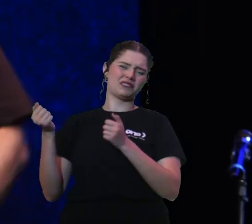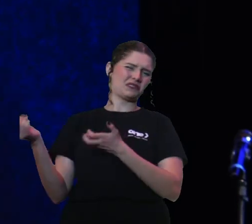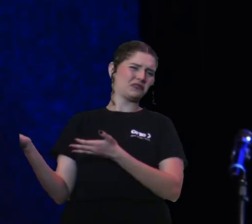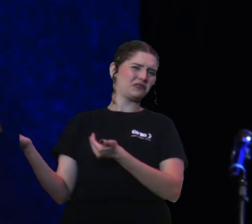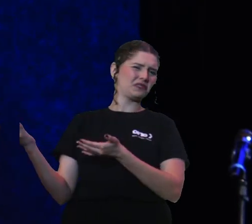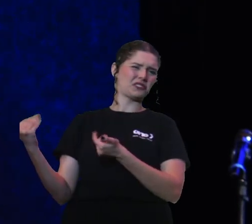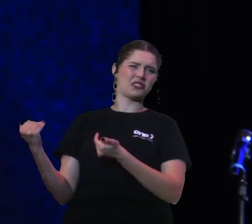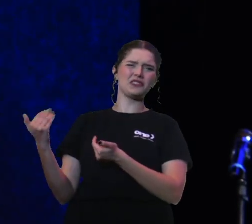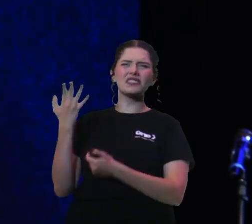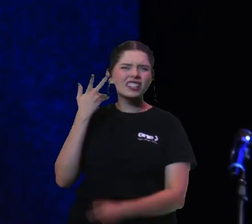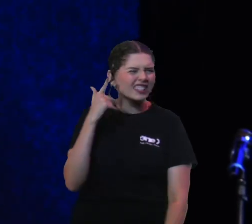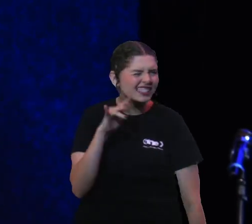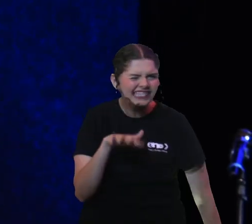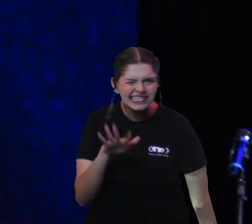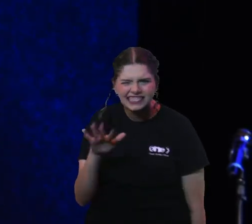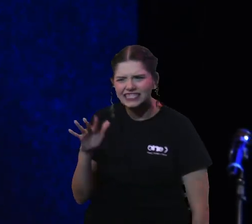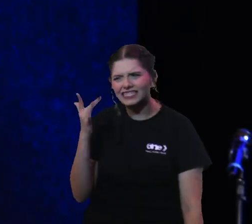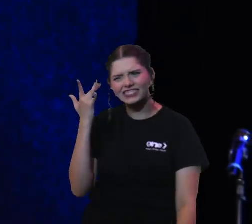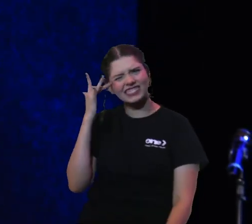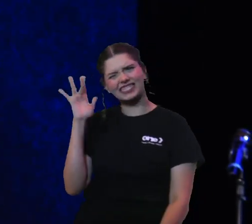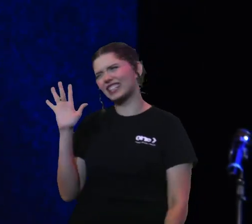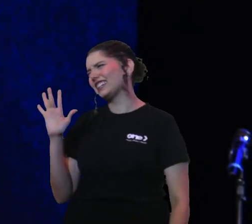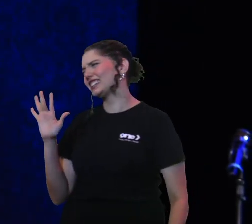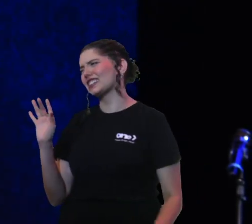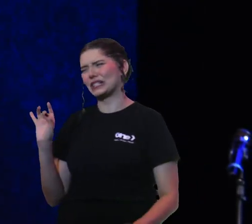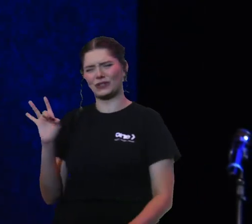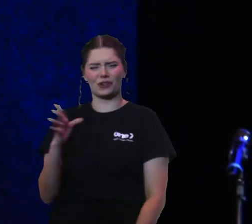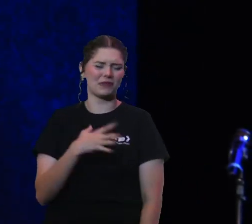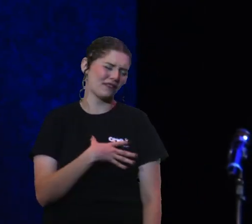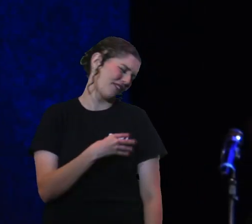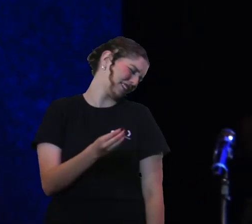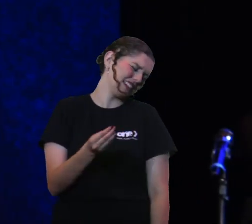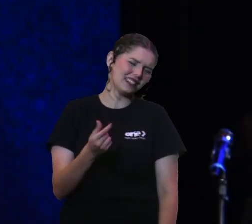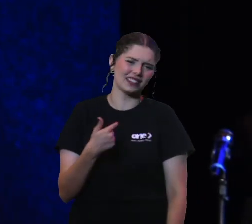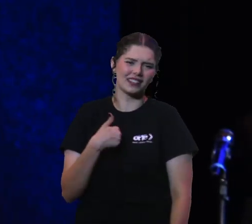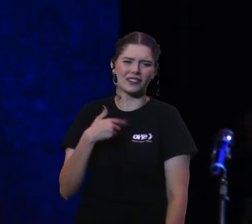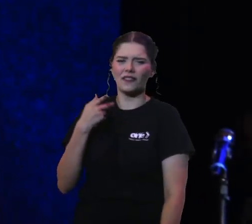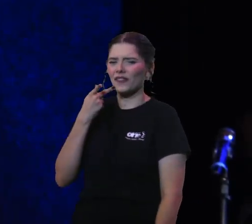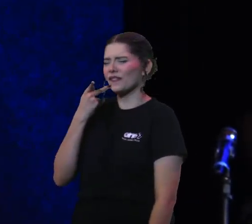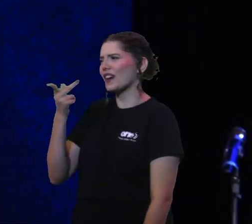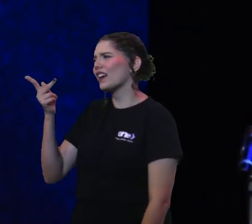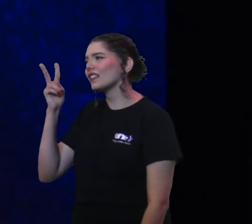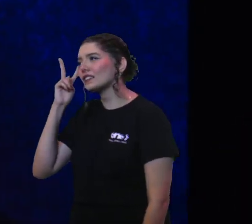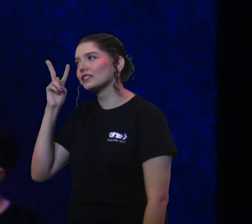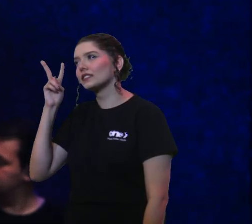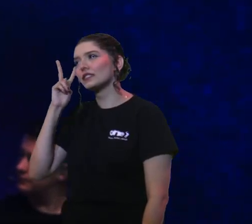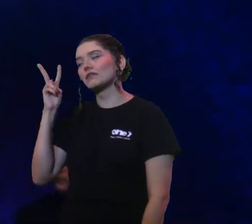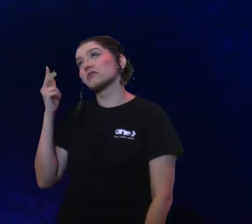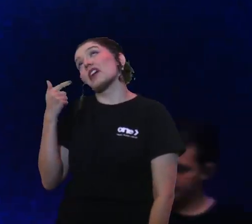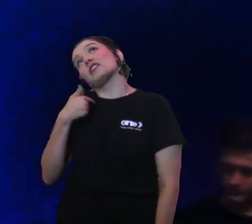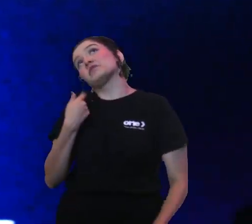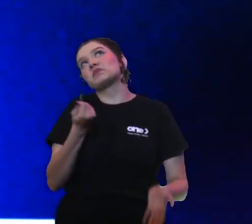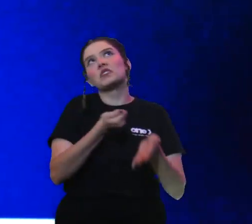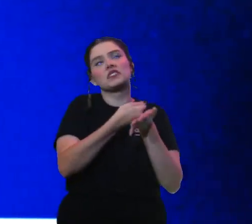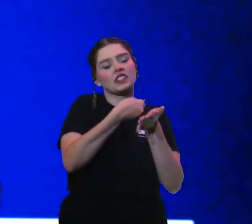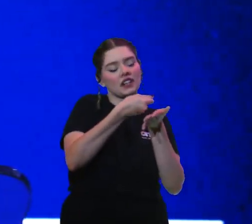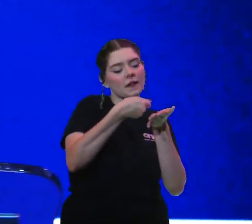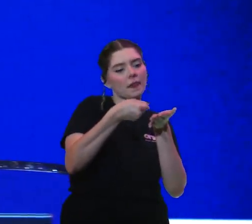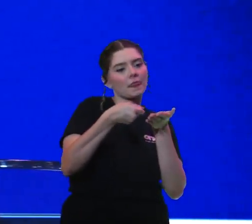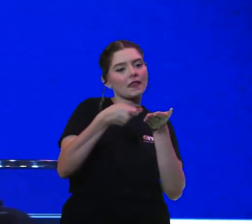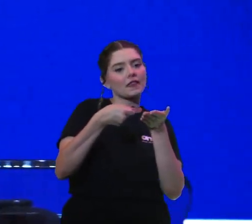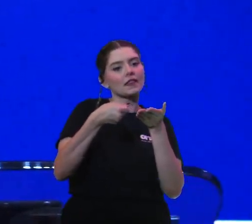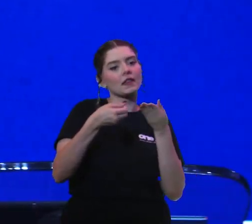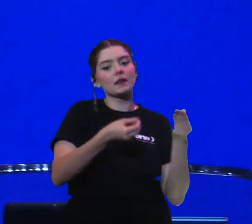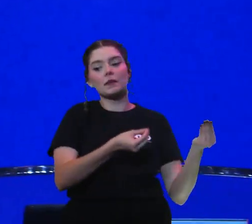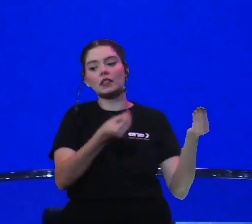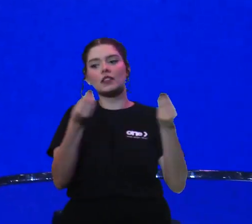praia, a parte de criança. Amo contar a história para minhas filhas, mas é aqui. Escreve. E eu mandei para a editora. Não é que eles gostaram